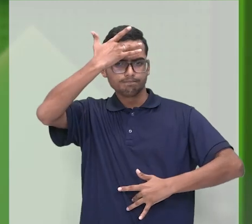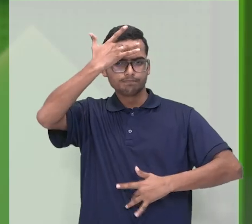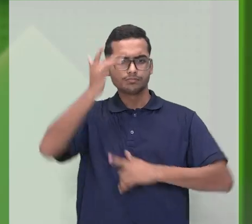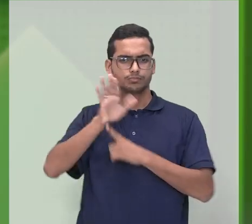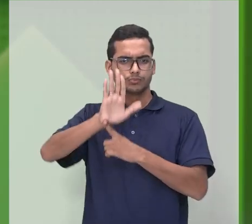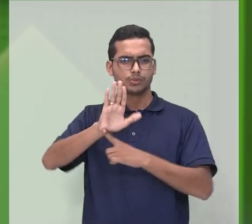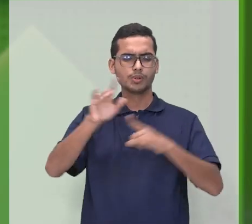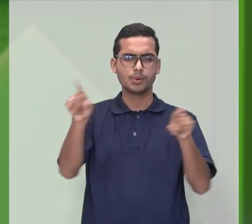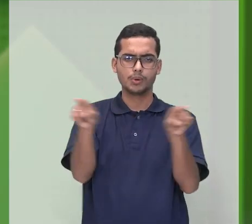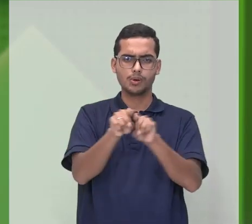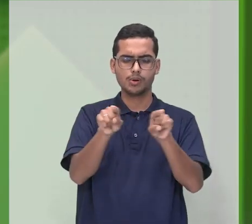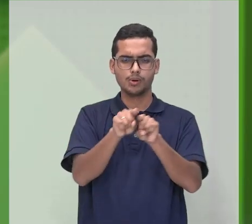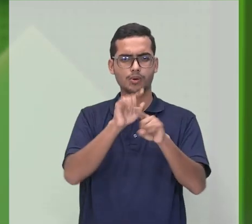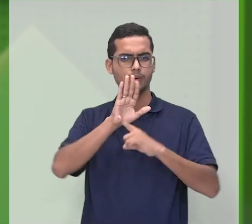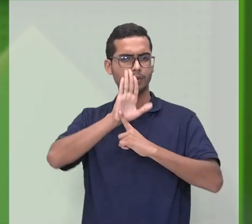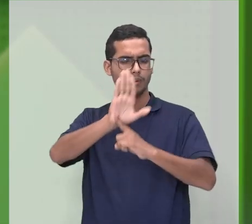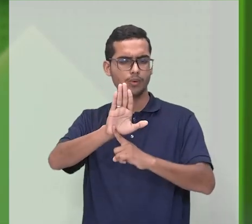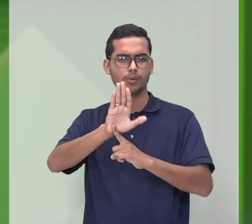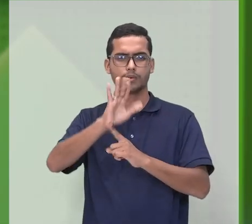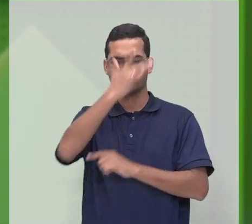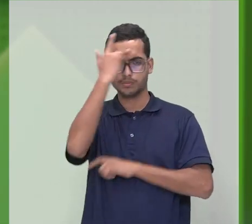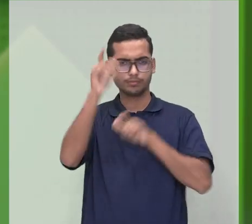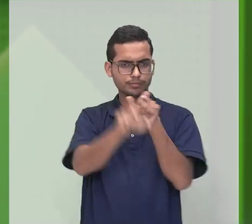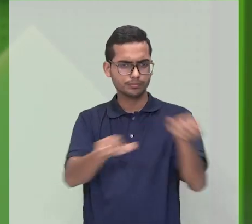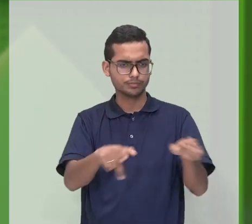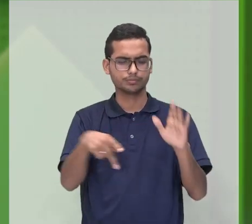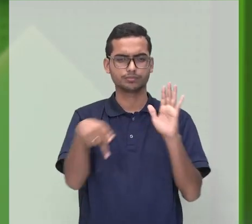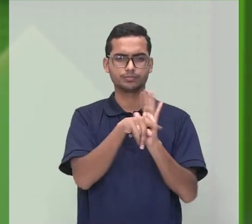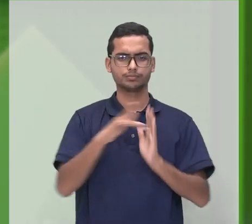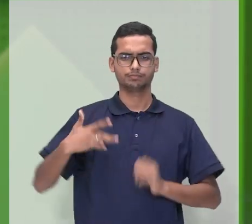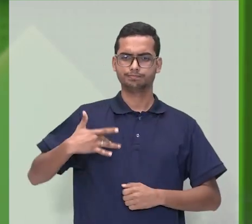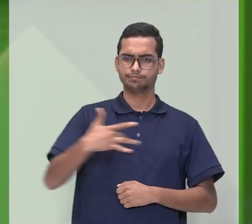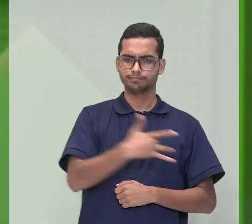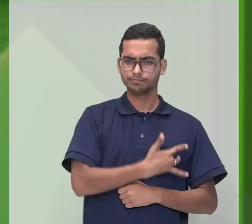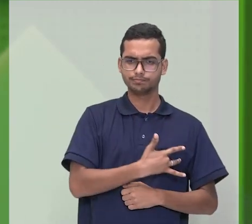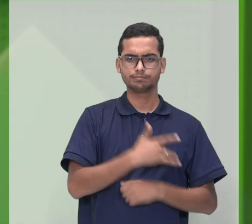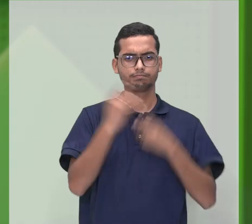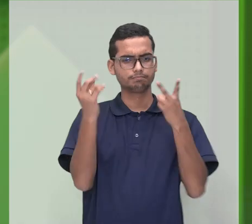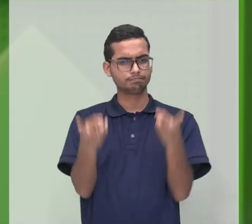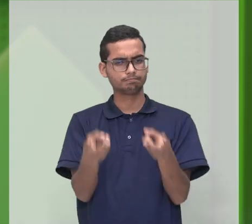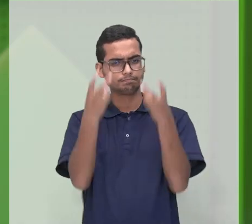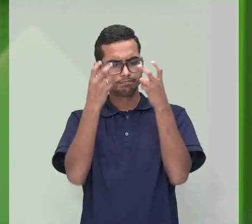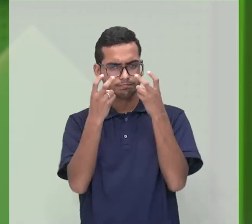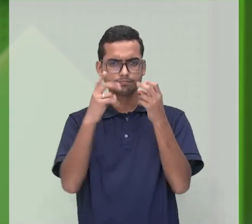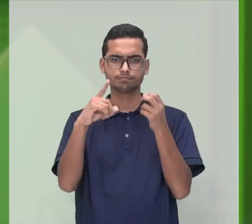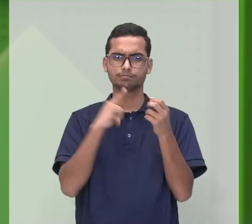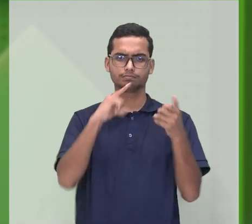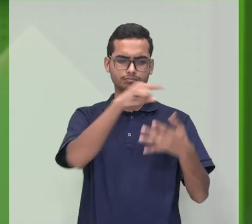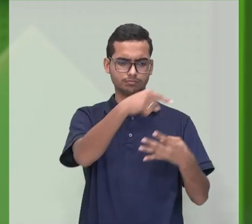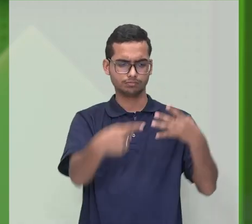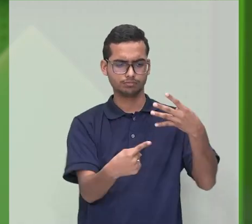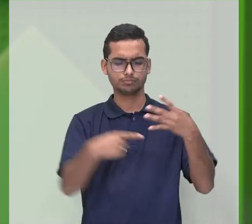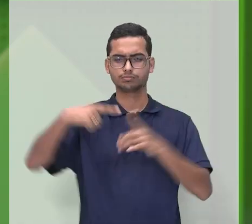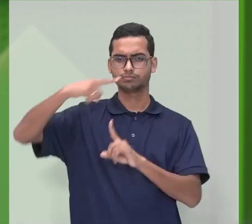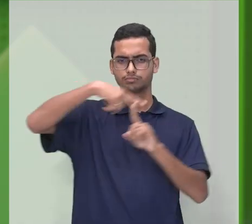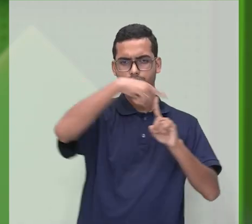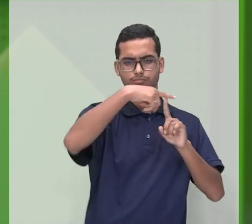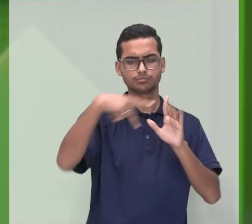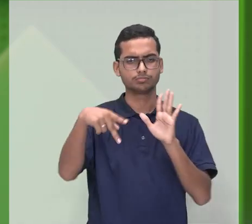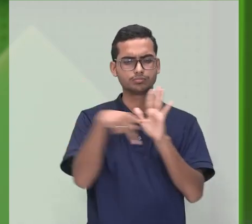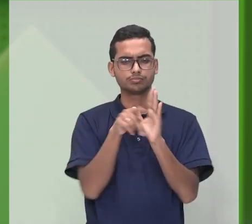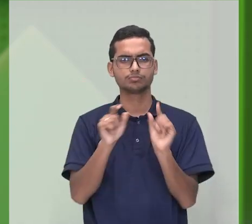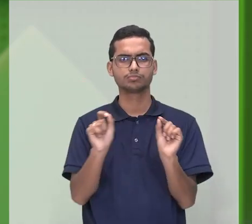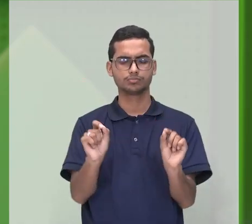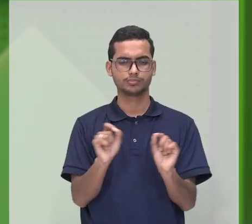também para os agentes de saúde que vão lá para identificar, porque nós temos 4 tipos